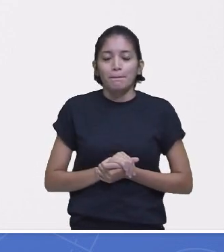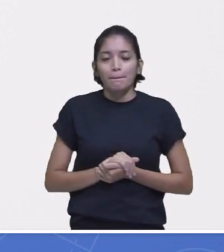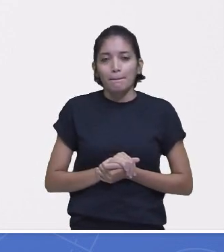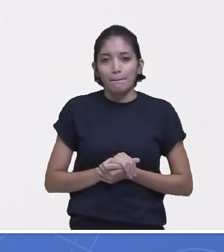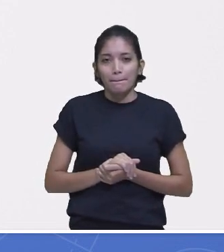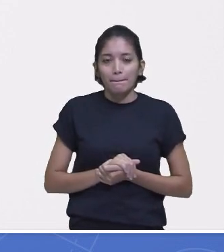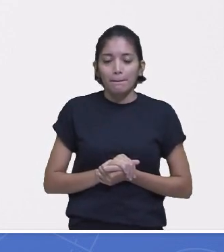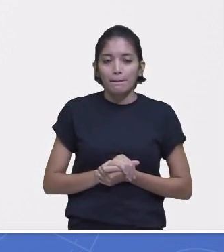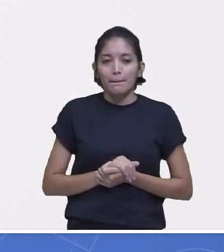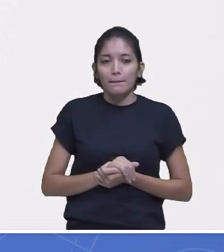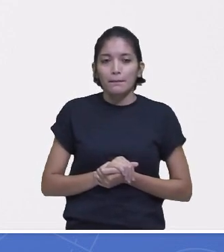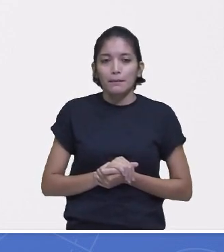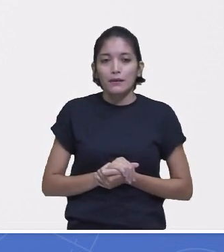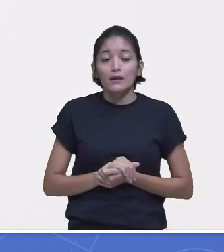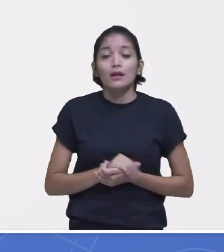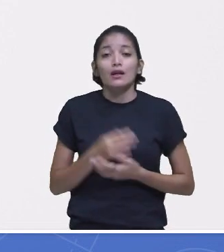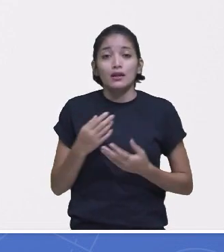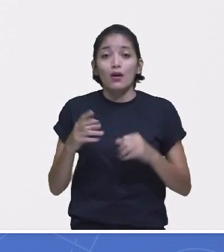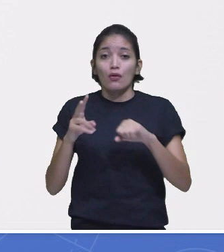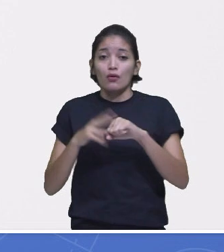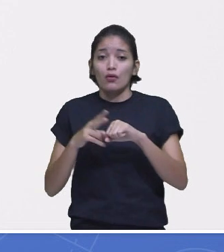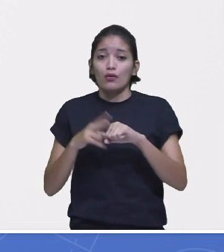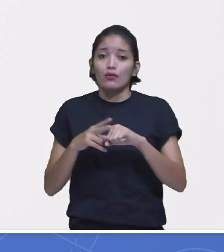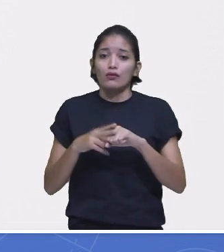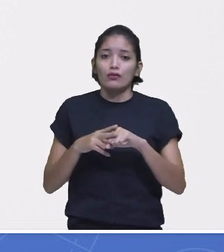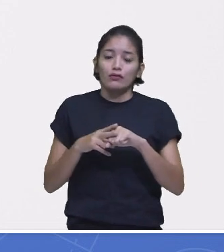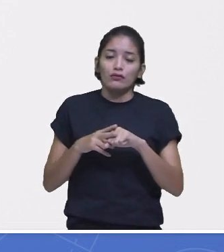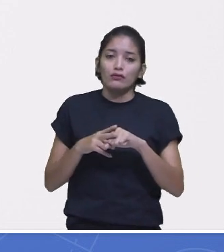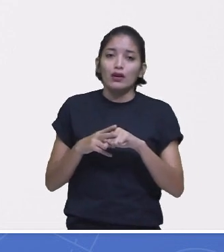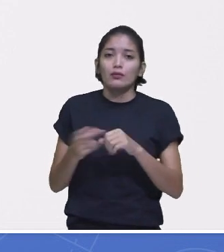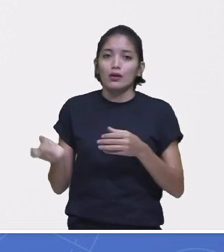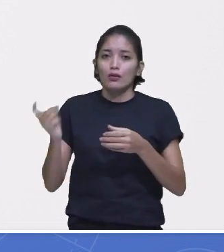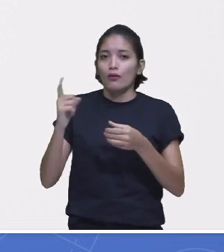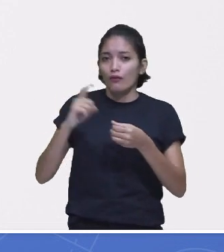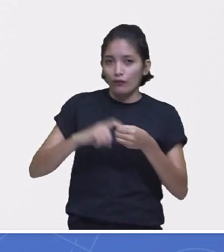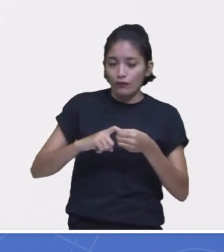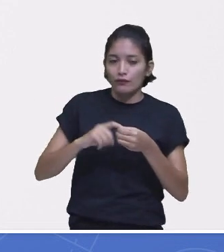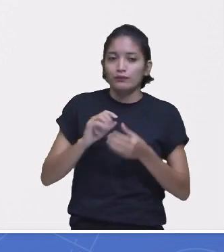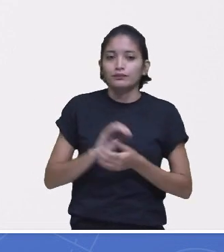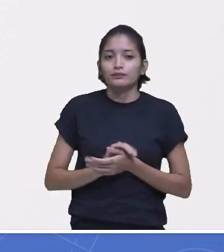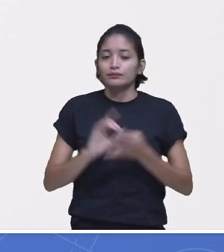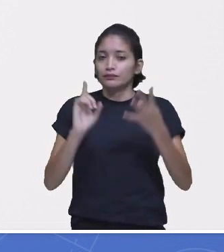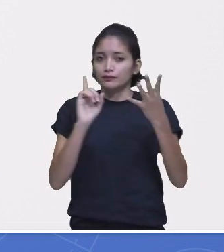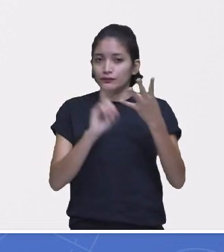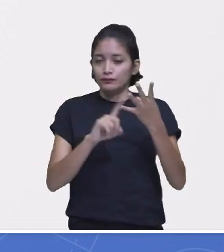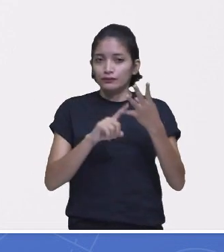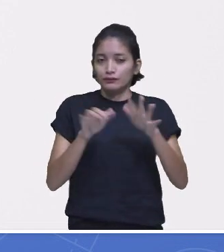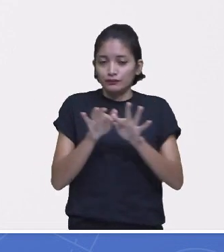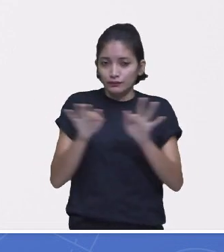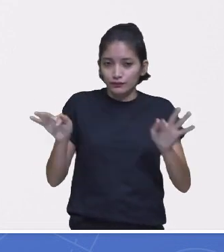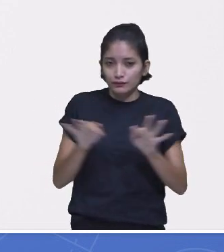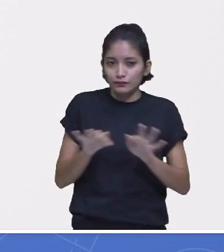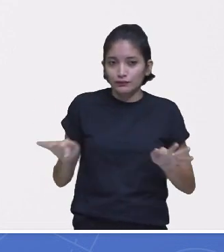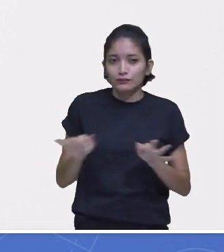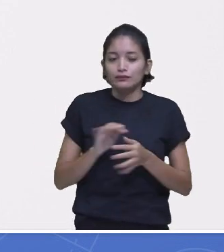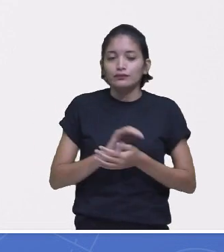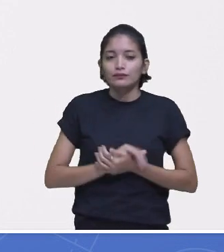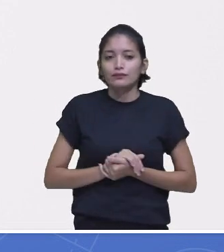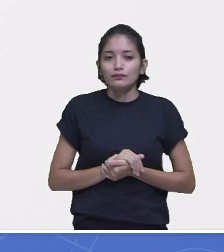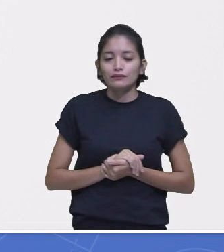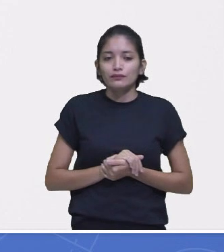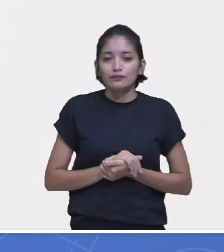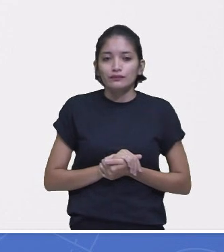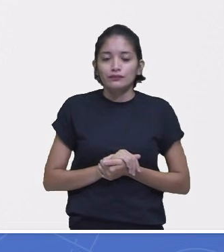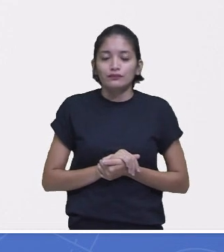plural, ellos. O verbo aí é o verbo volver, que é o voltar, né? E a última frase, el niño siempre